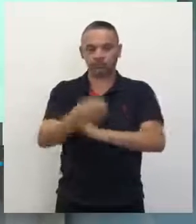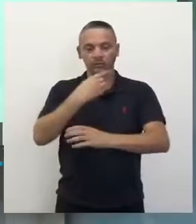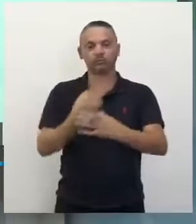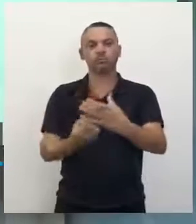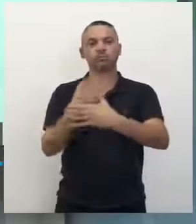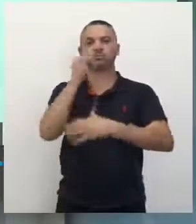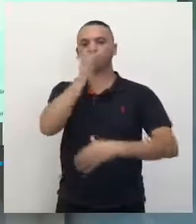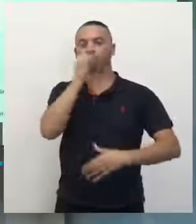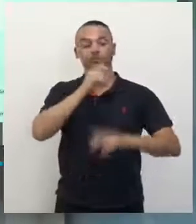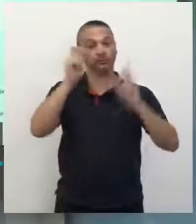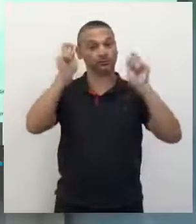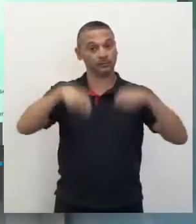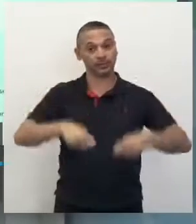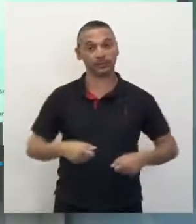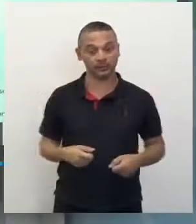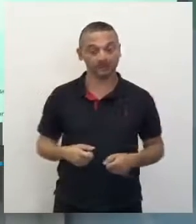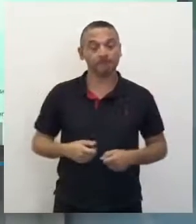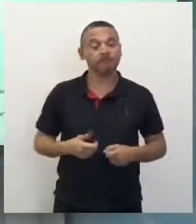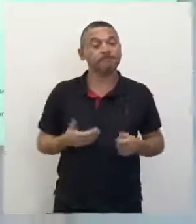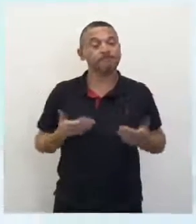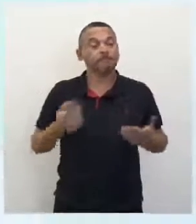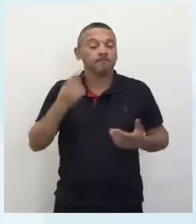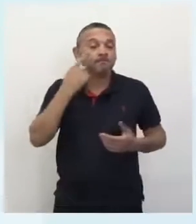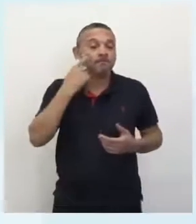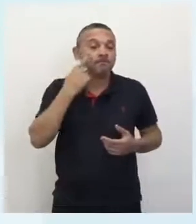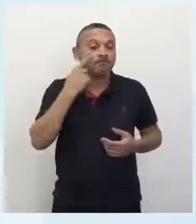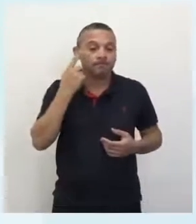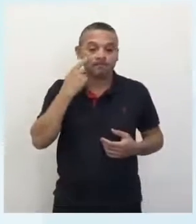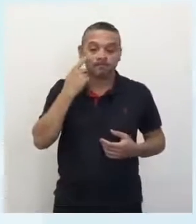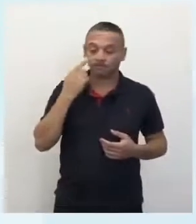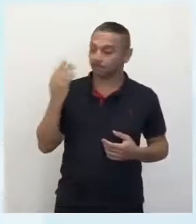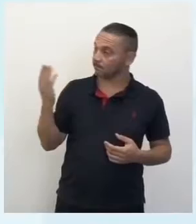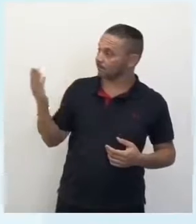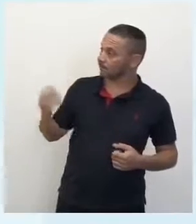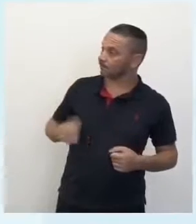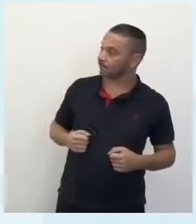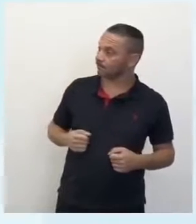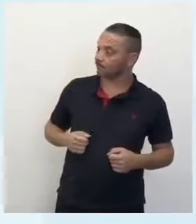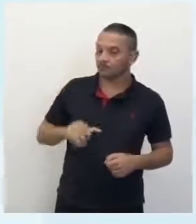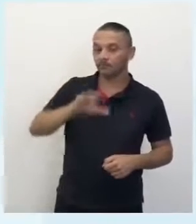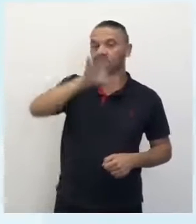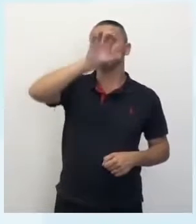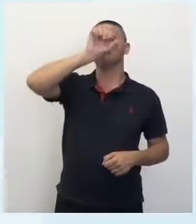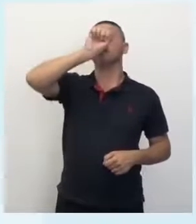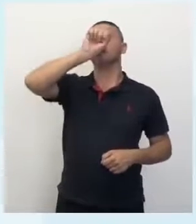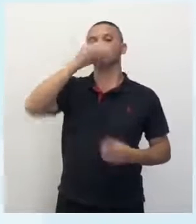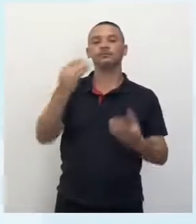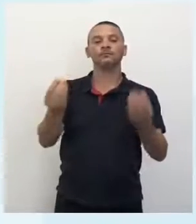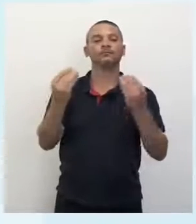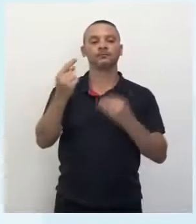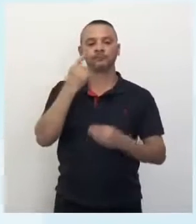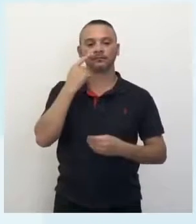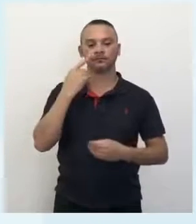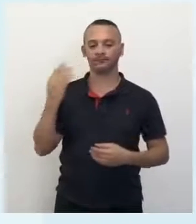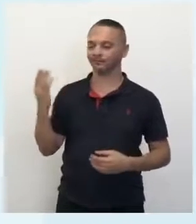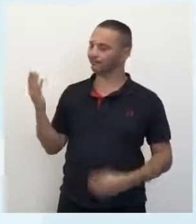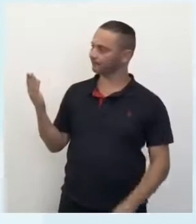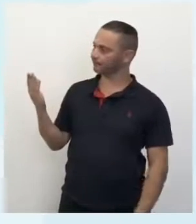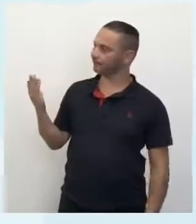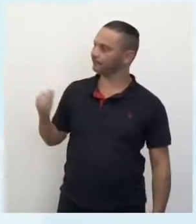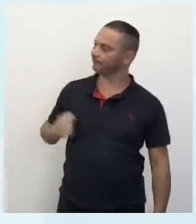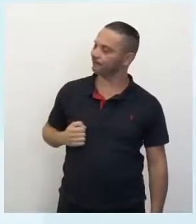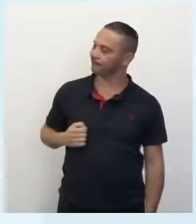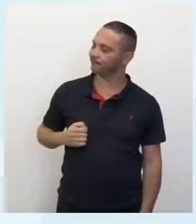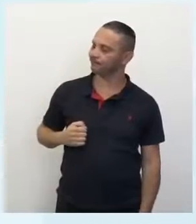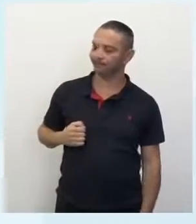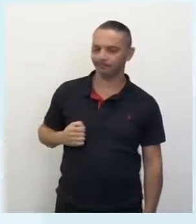energia. Olha que interessante. Então olha só, vamos ver primeiro como é que a gente respira. Tá? Então ó, a gente tem aí um esqueminha